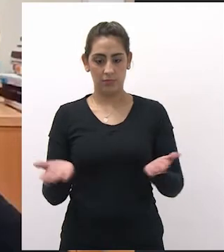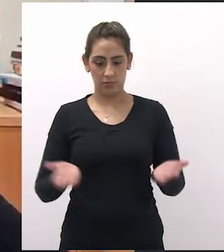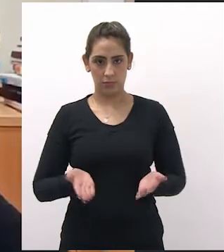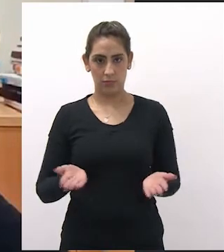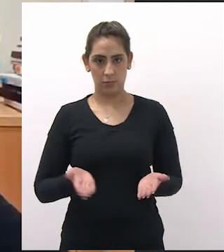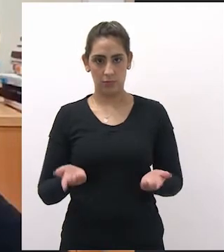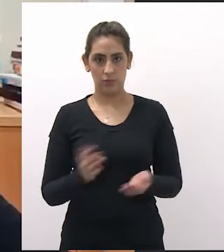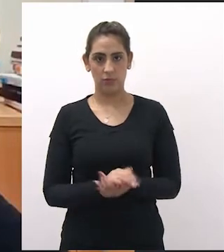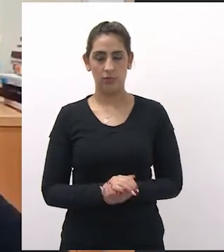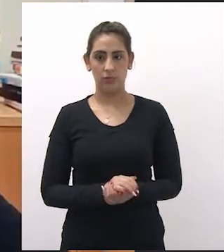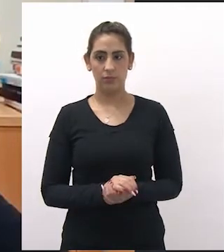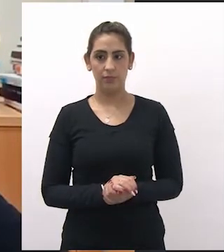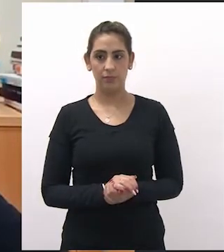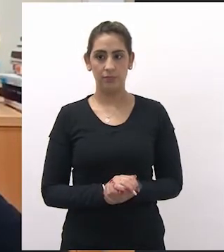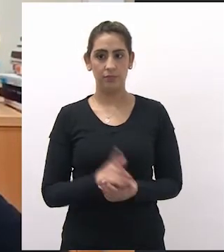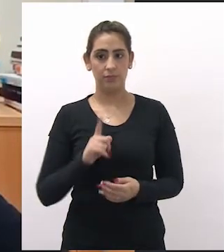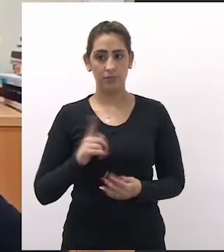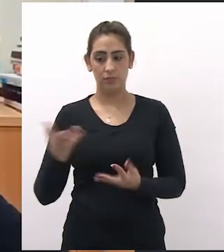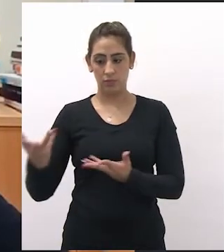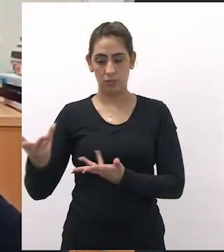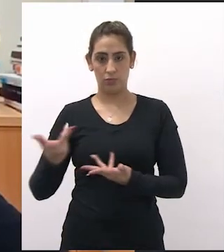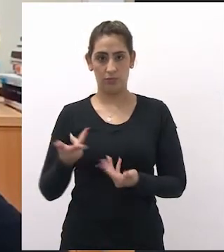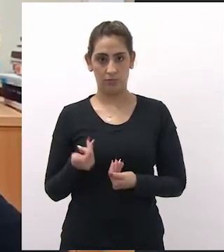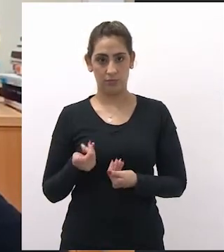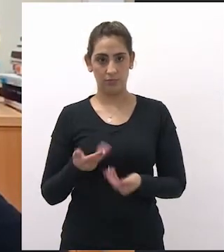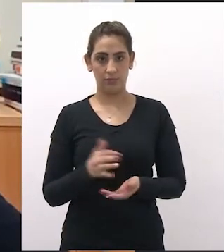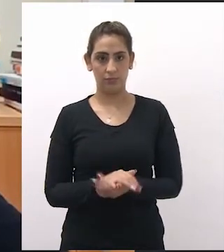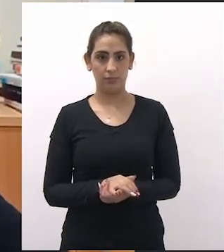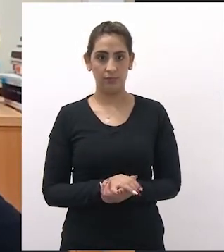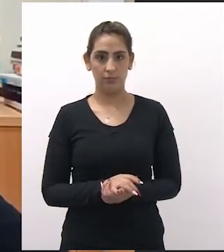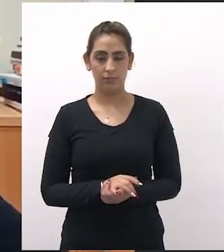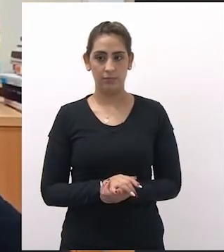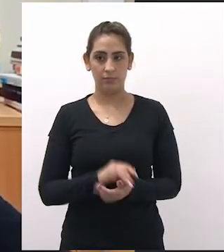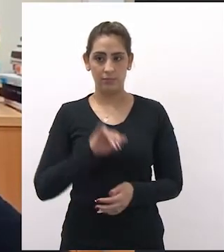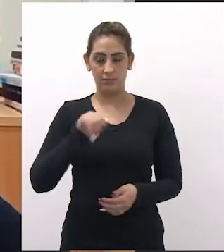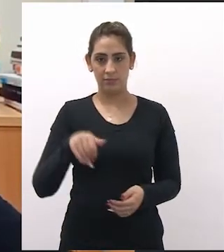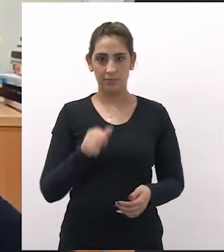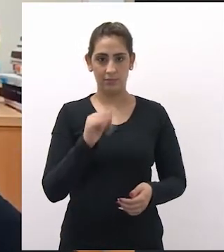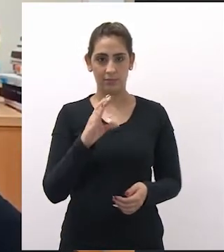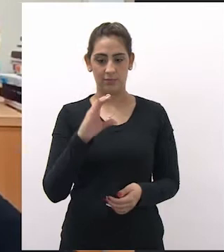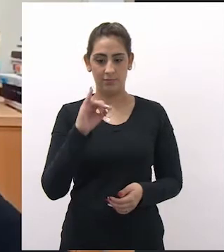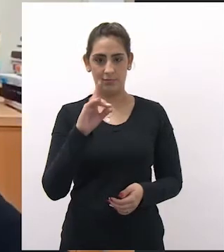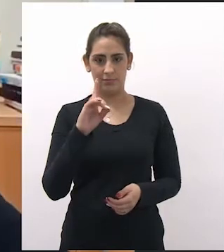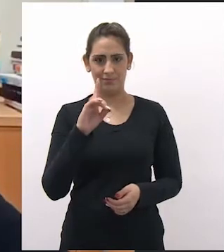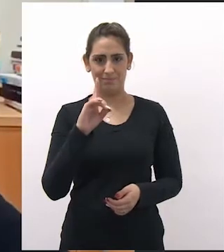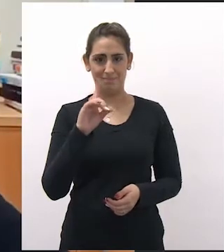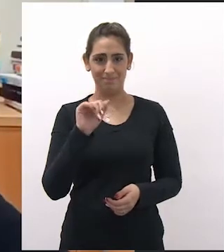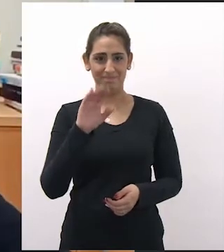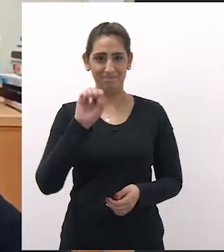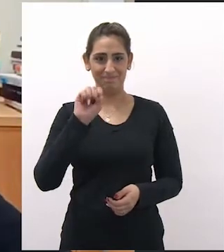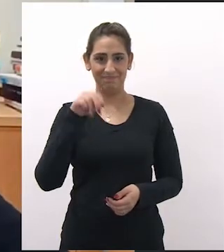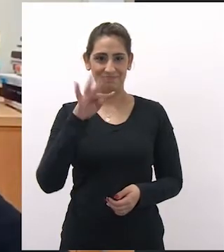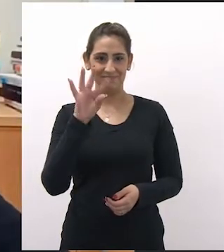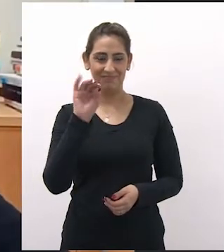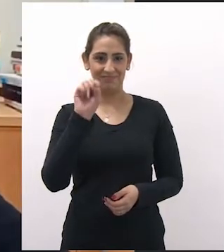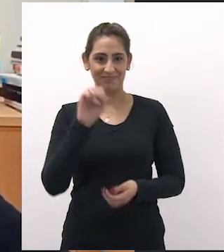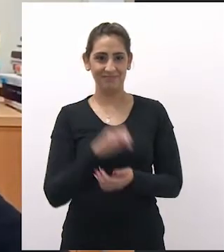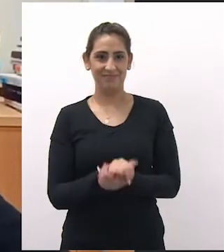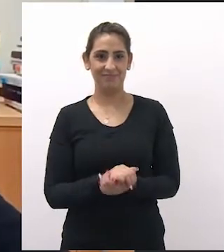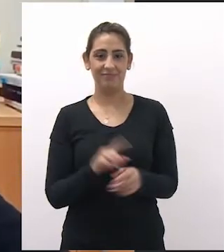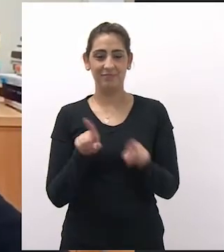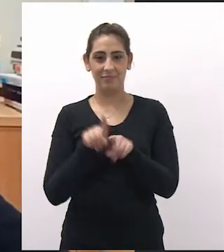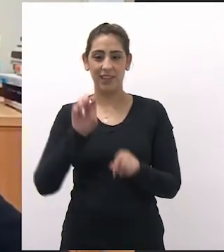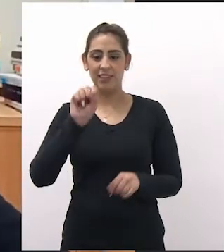temos como convidadas a Jacira Santos e a Sandra